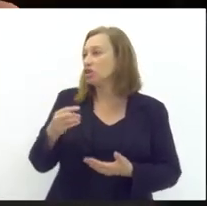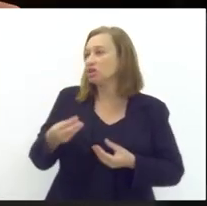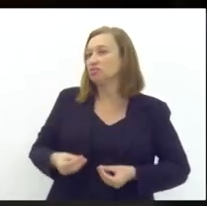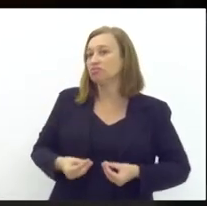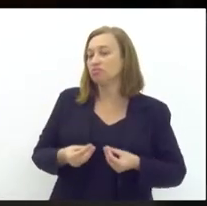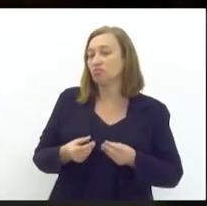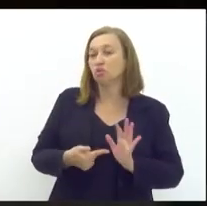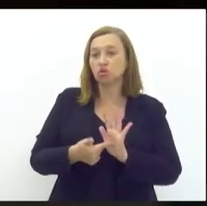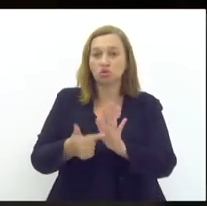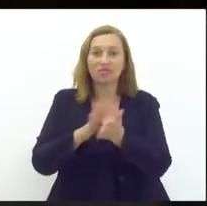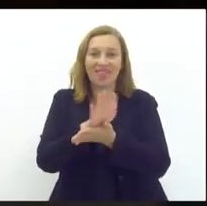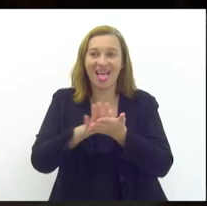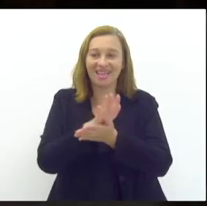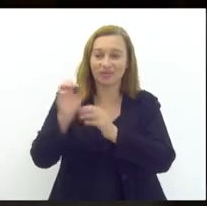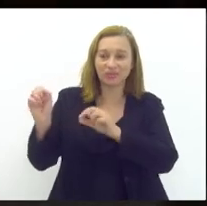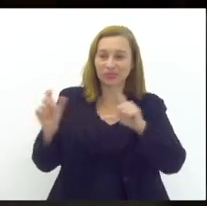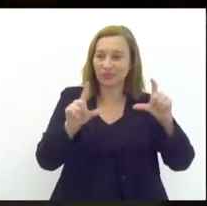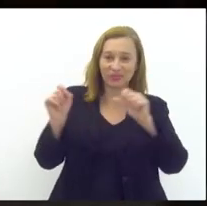a exposição